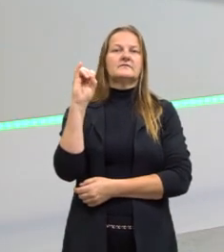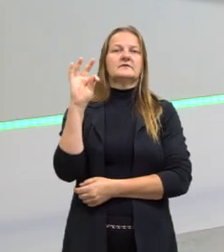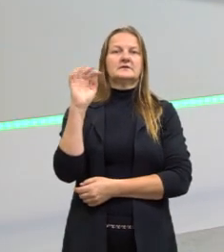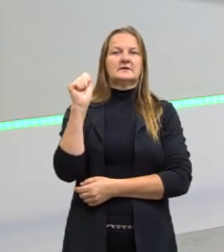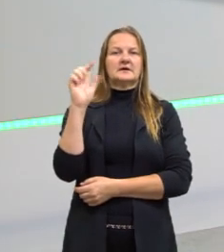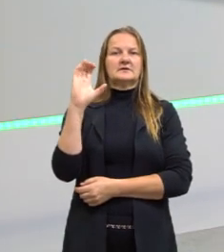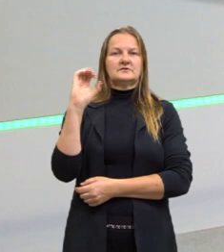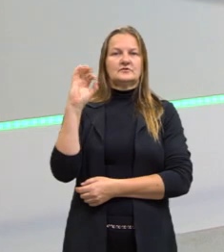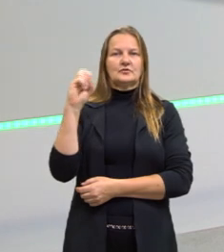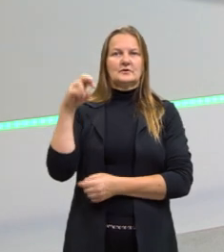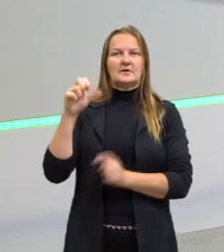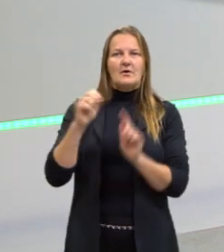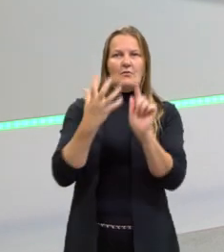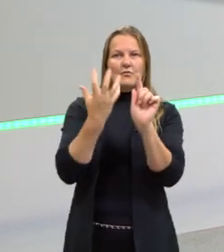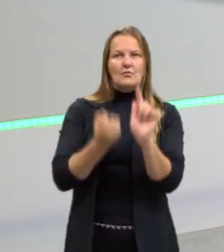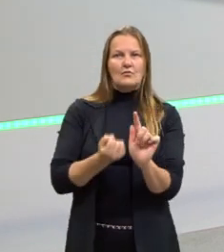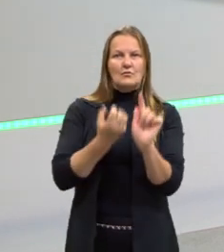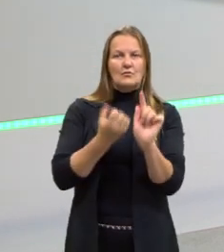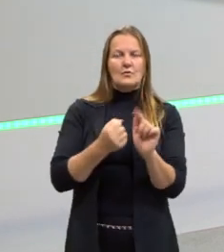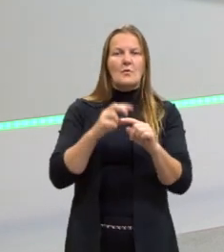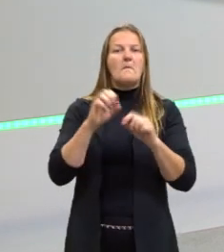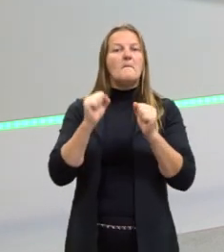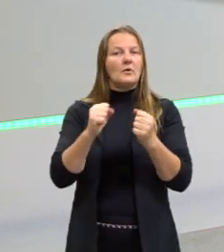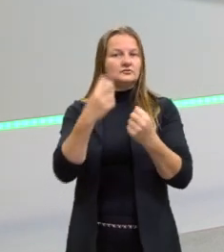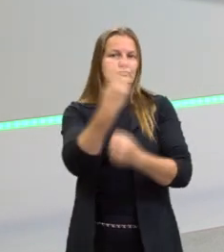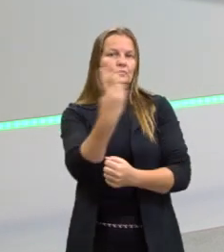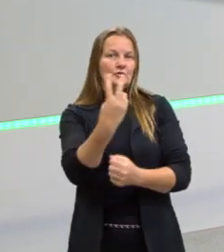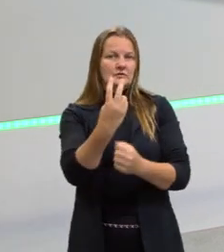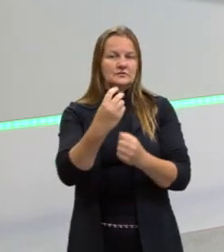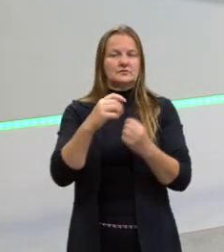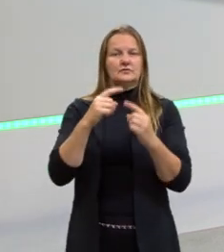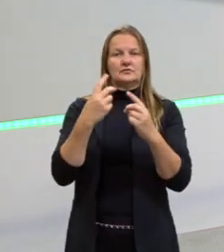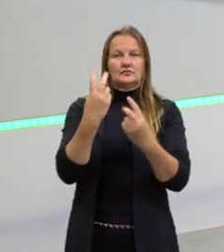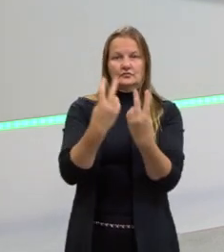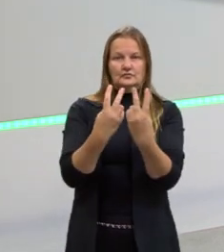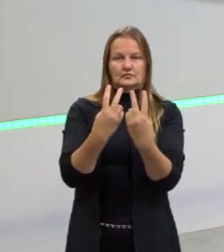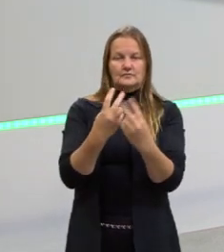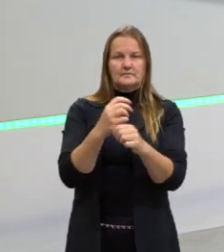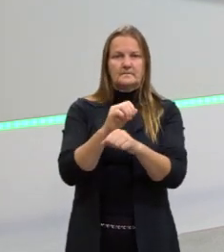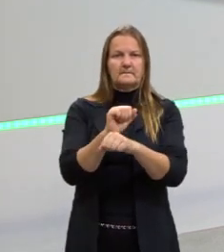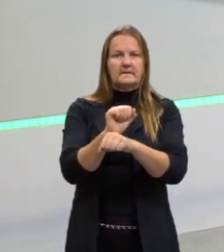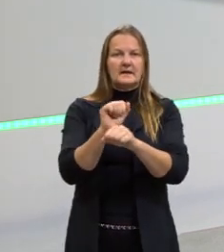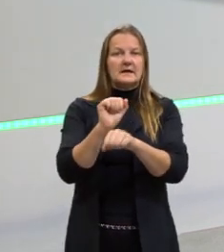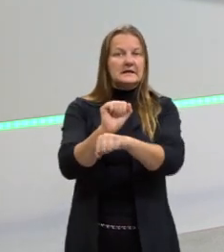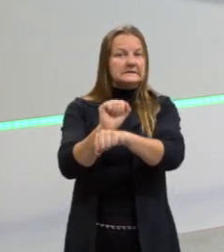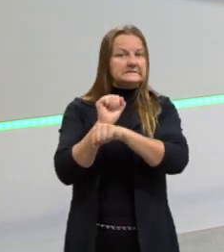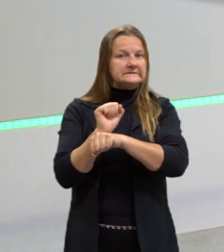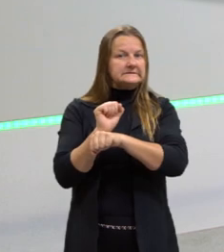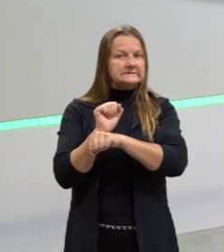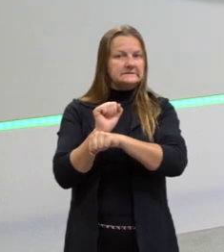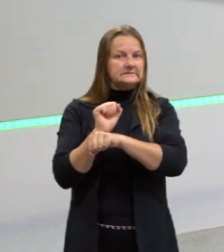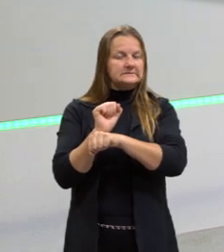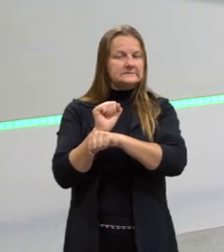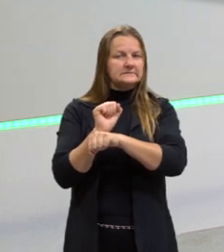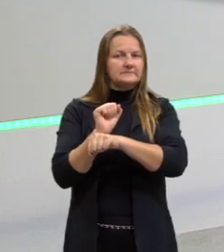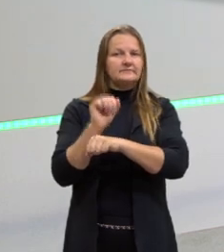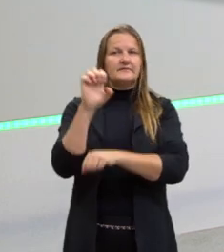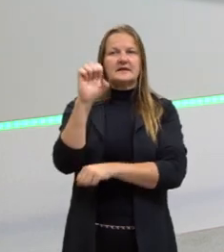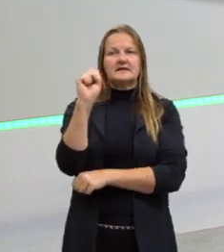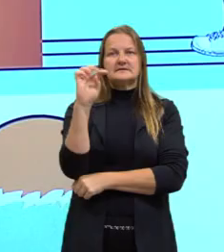é que ele pode ser estático ou cinético são valores diferentes né geralmente